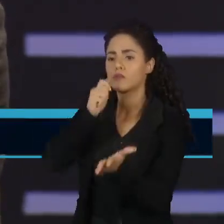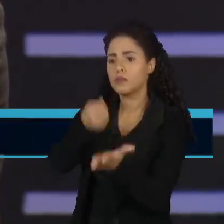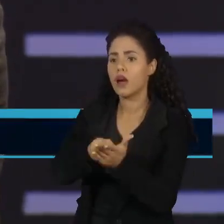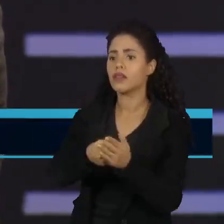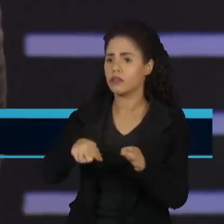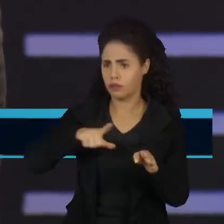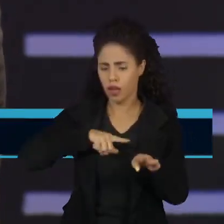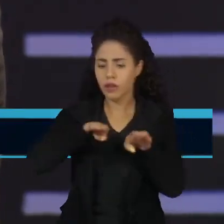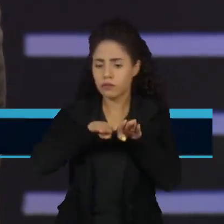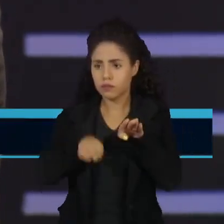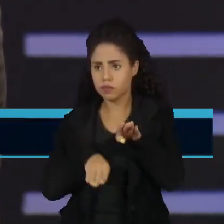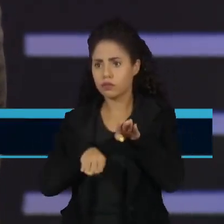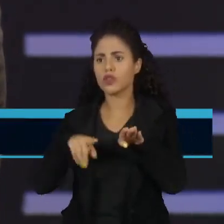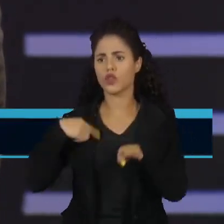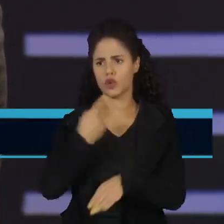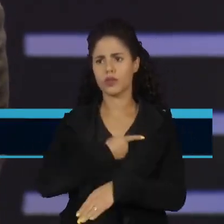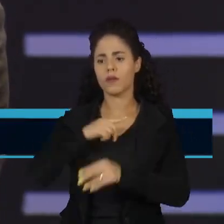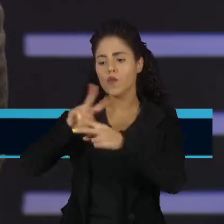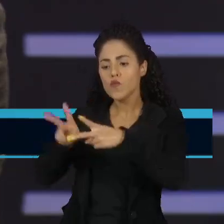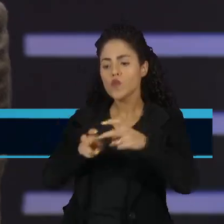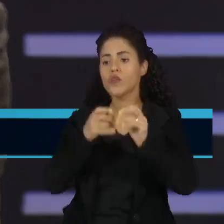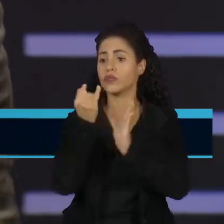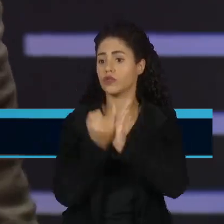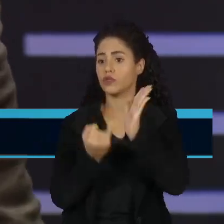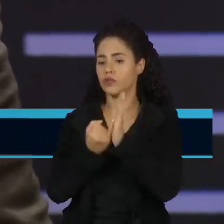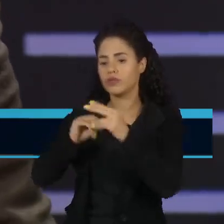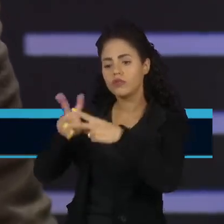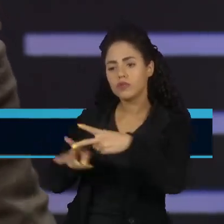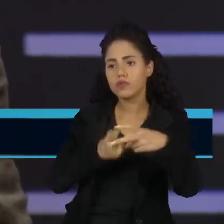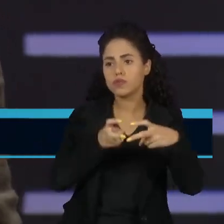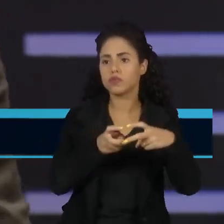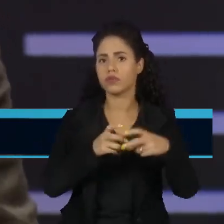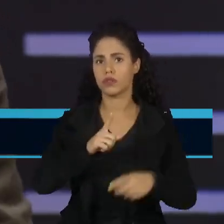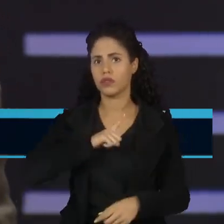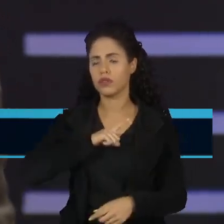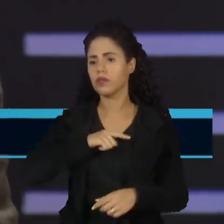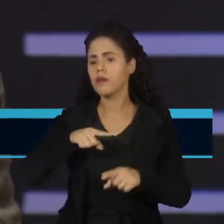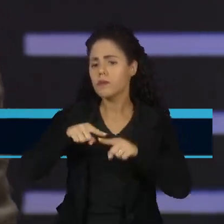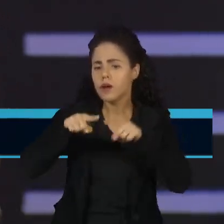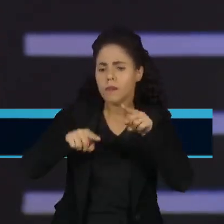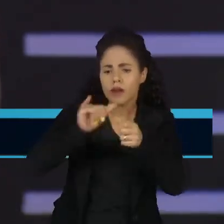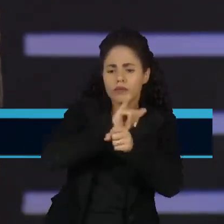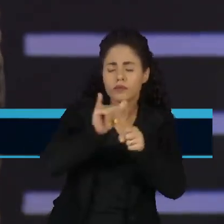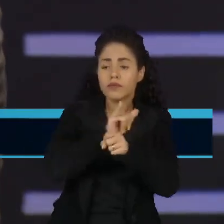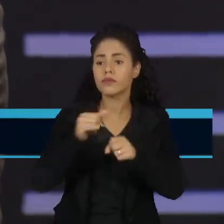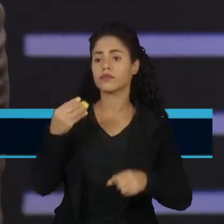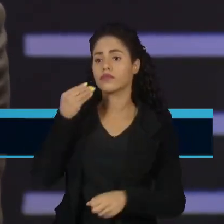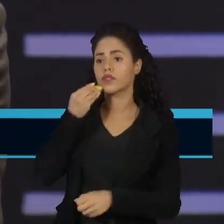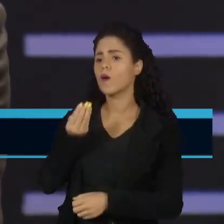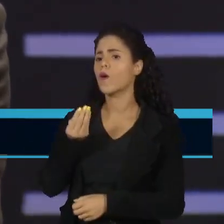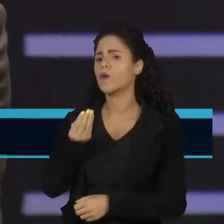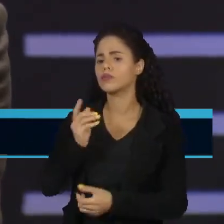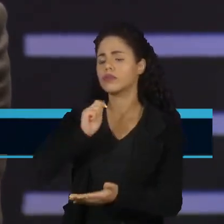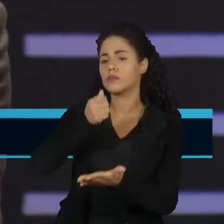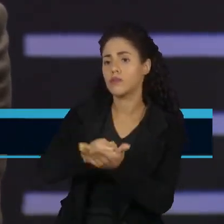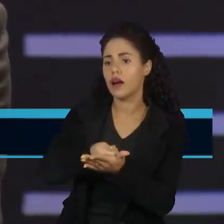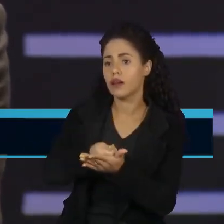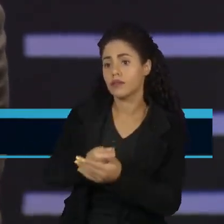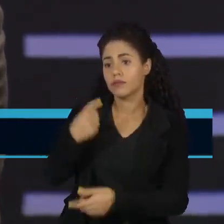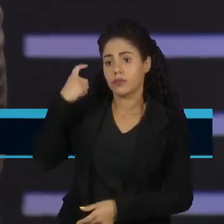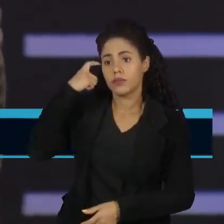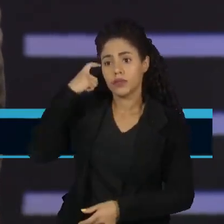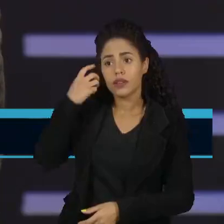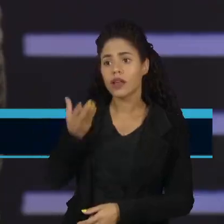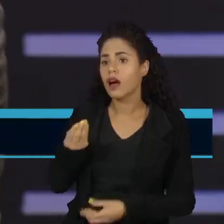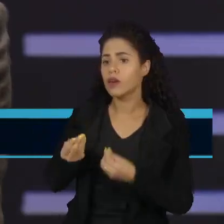de vista tributário no Brasil que ele mata até a dinâmica do mercado. Não é só injusto, ele perverte até a própria